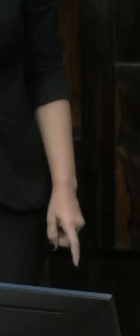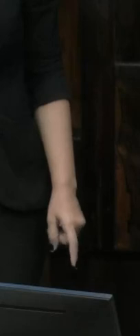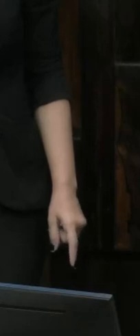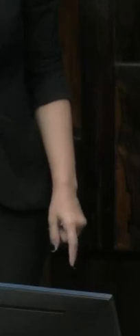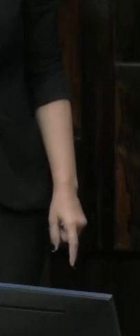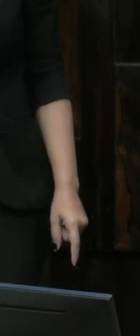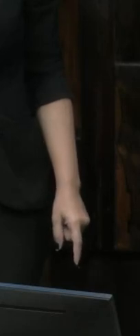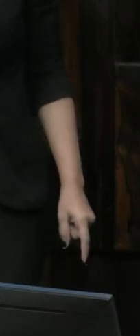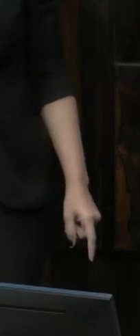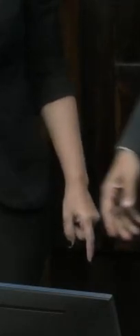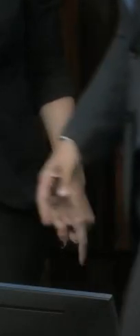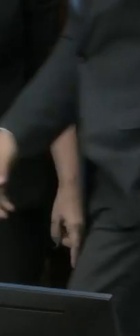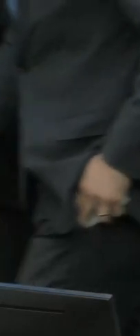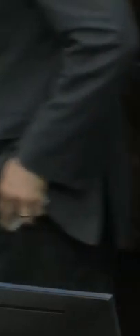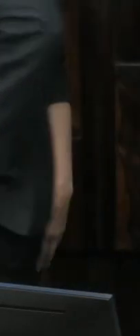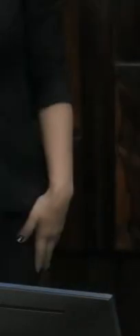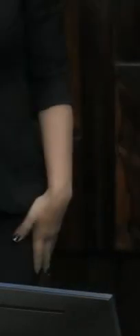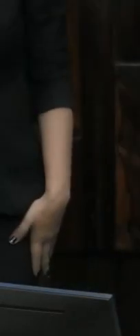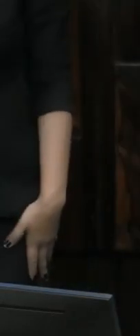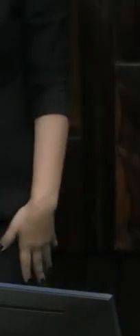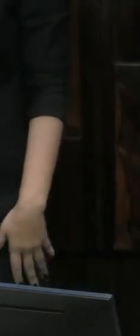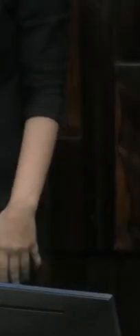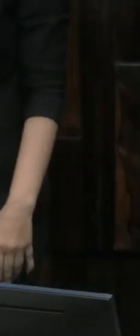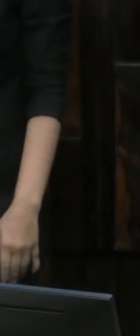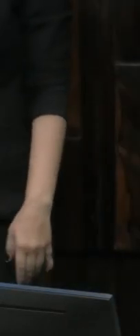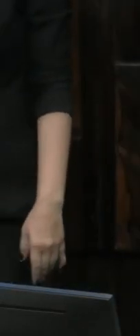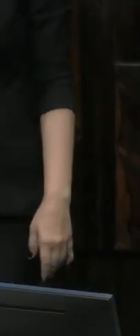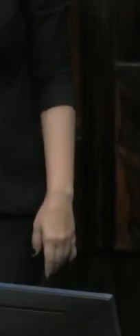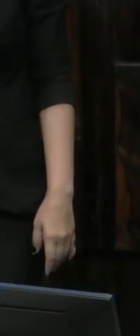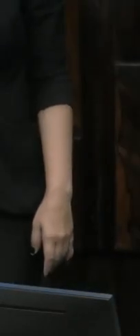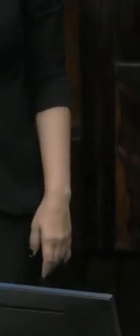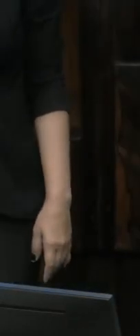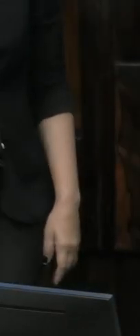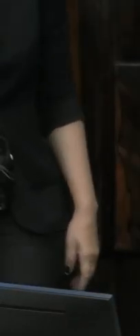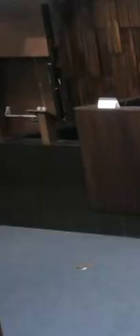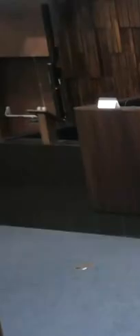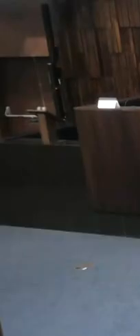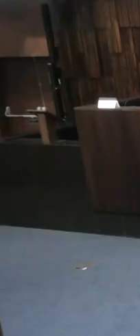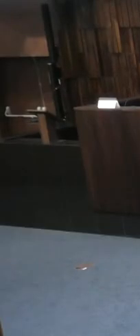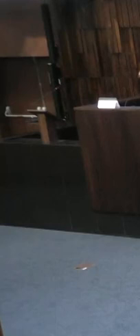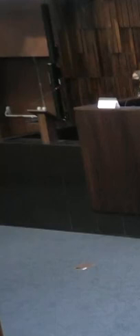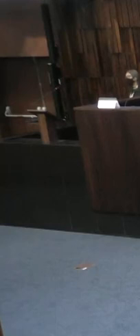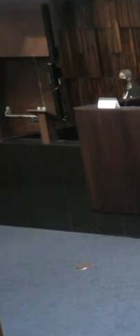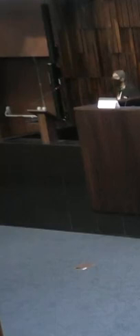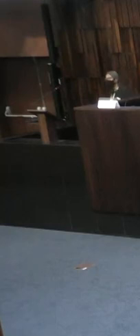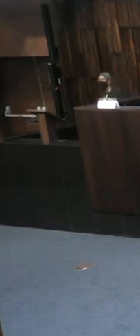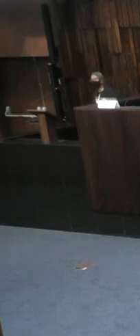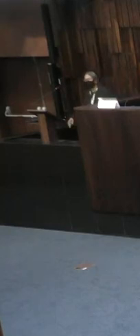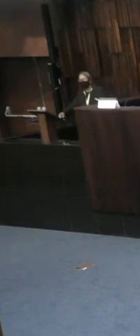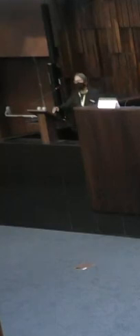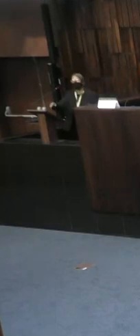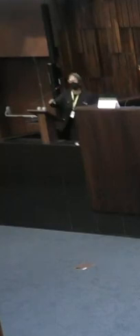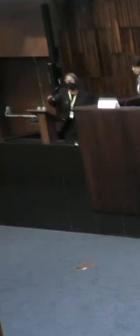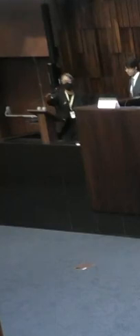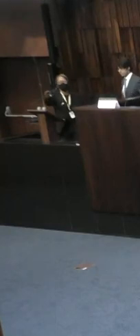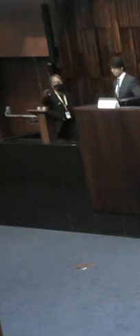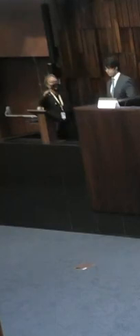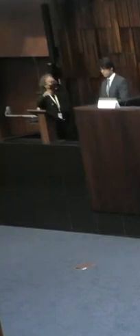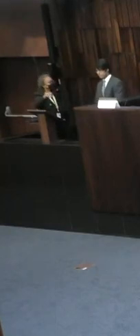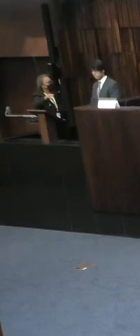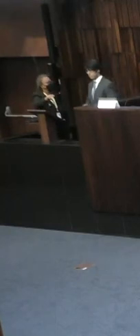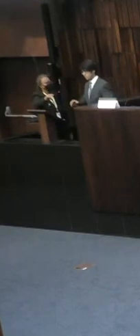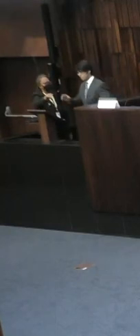Sérgio Fremin, procurador do estado do Rio de Janeiro.